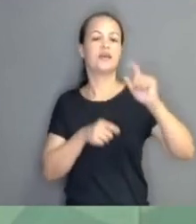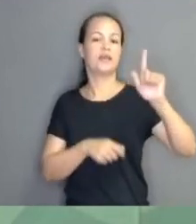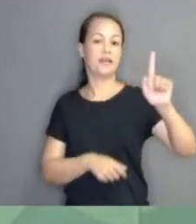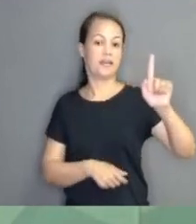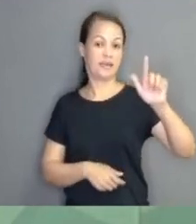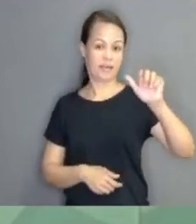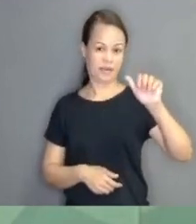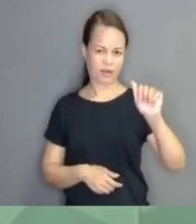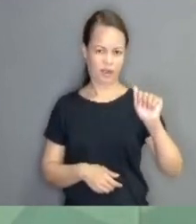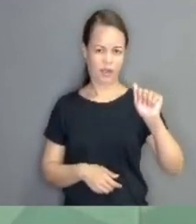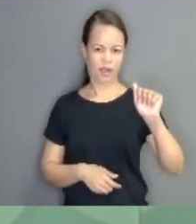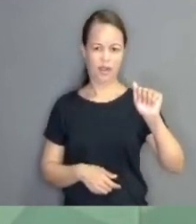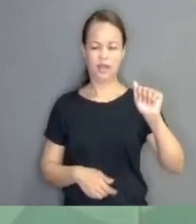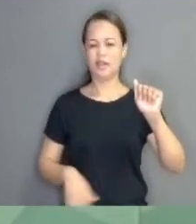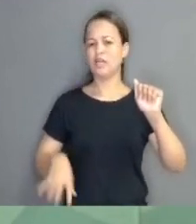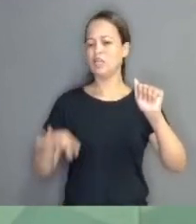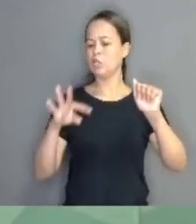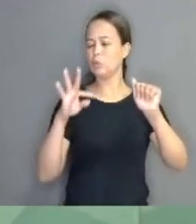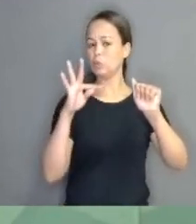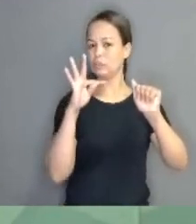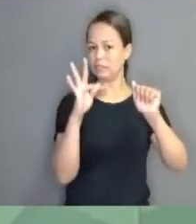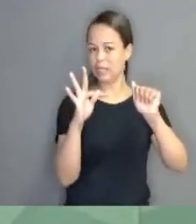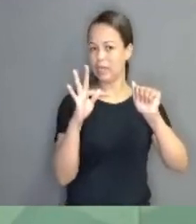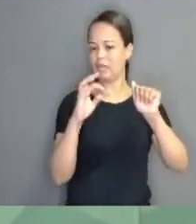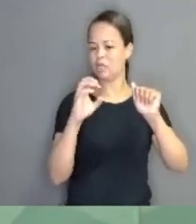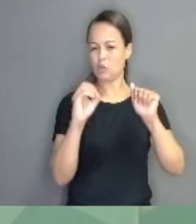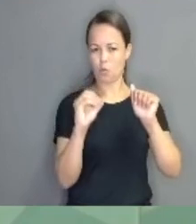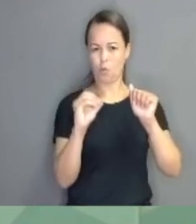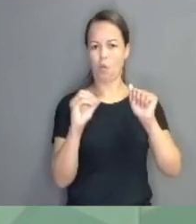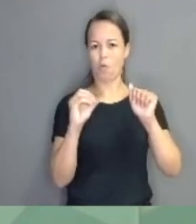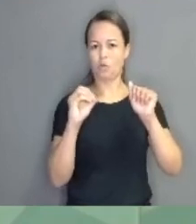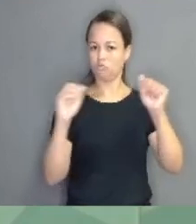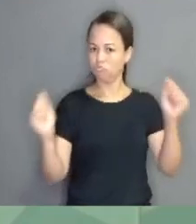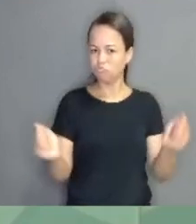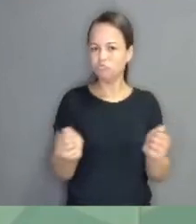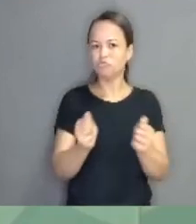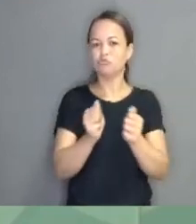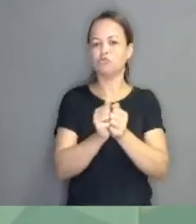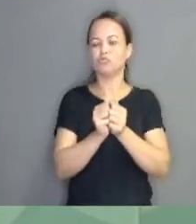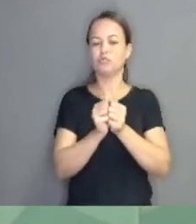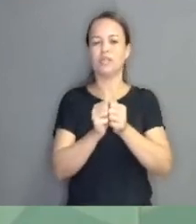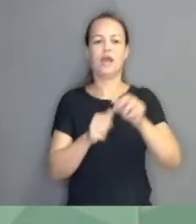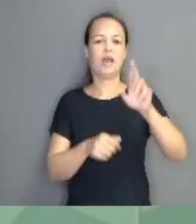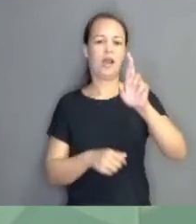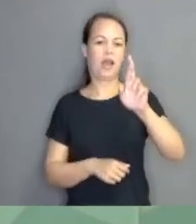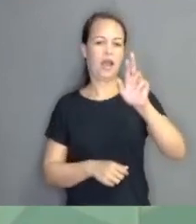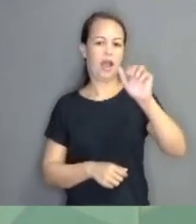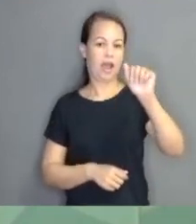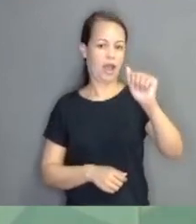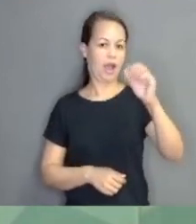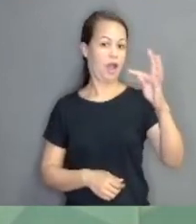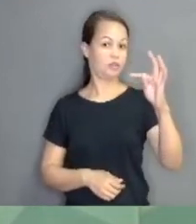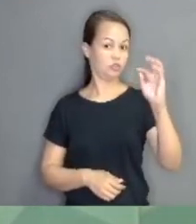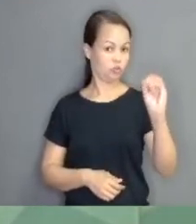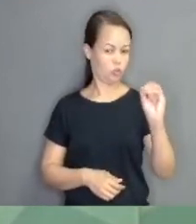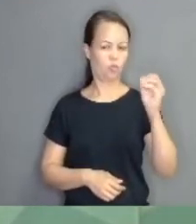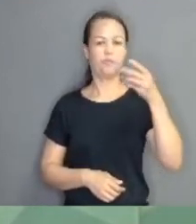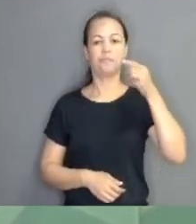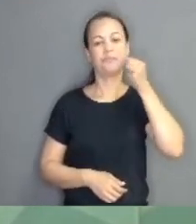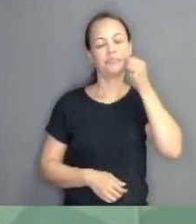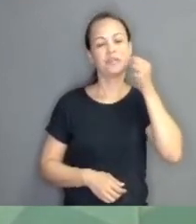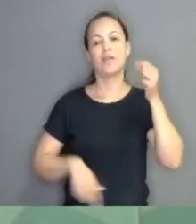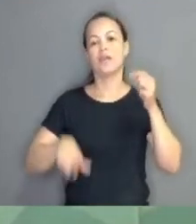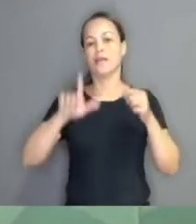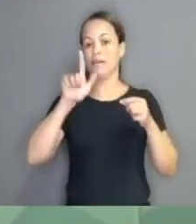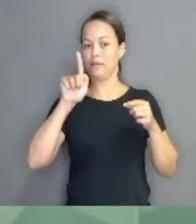faz igual a do rato ó o ter e ó o rato gato